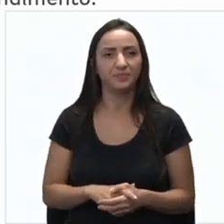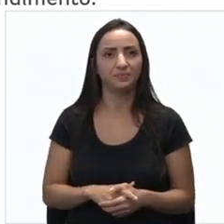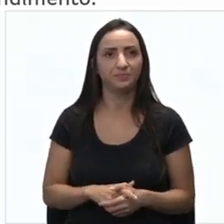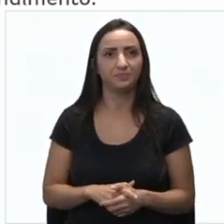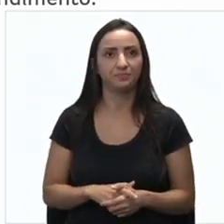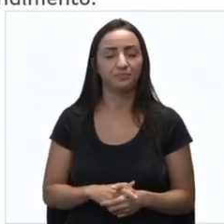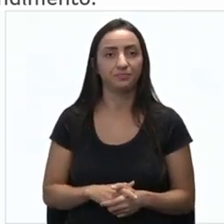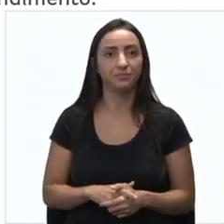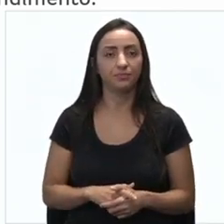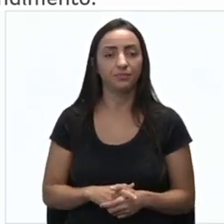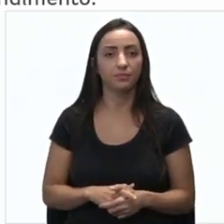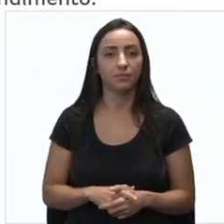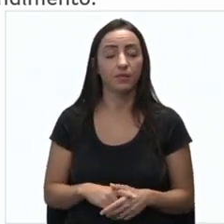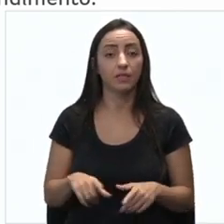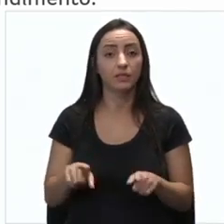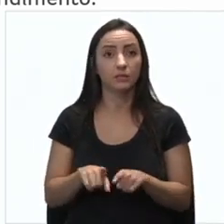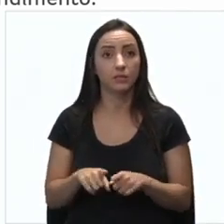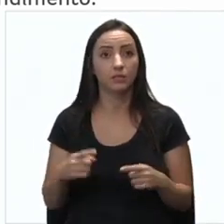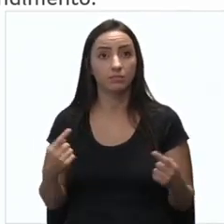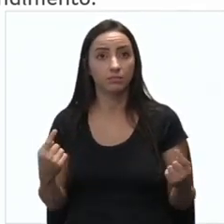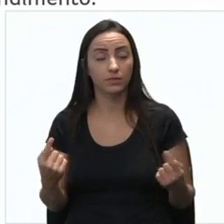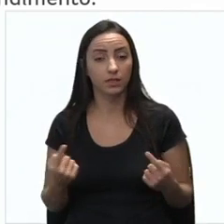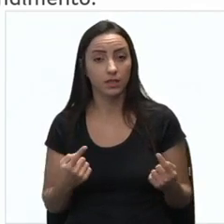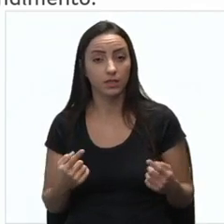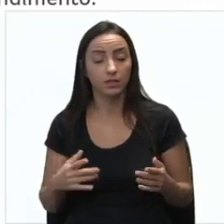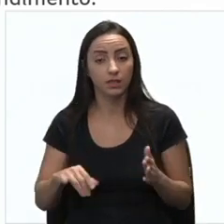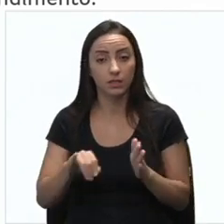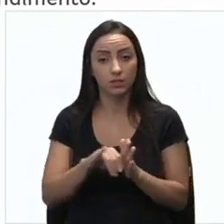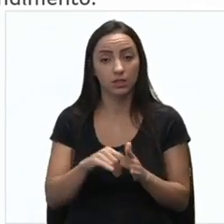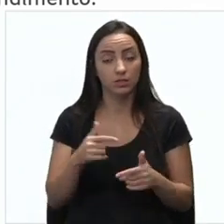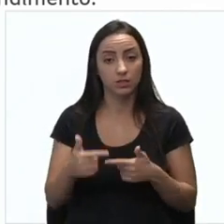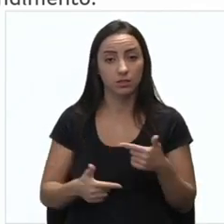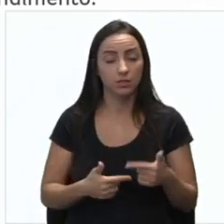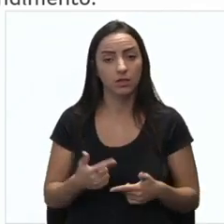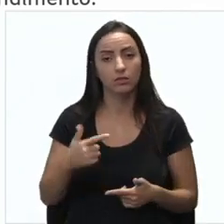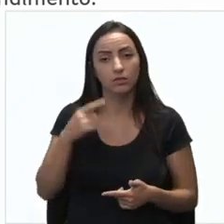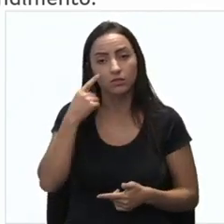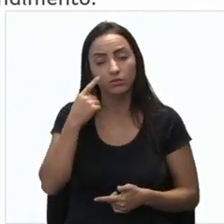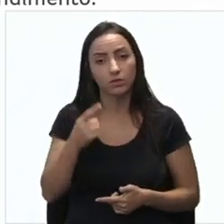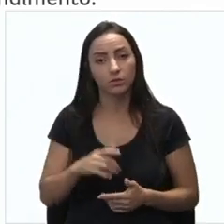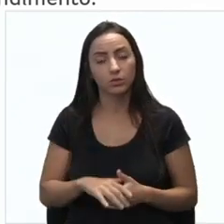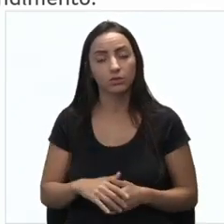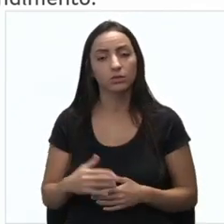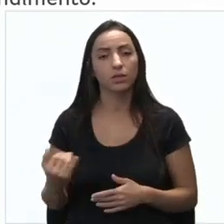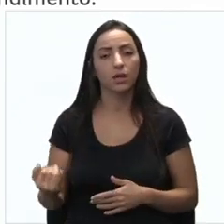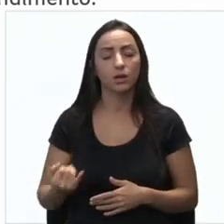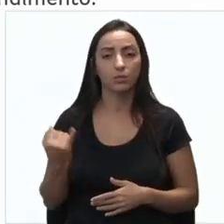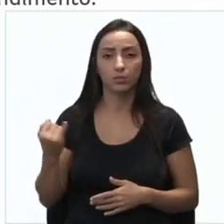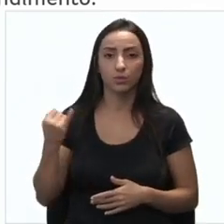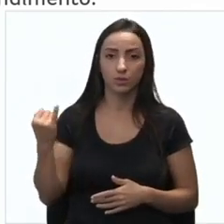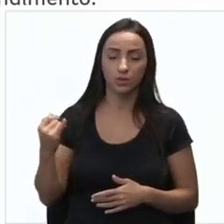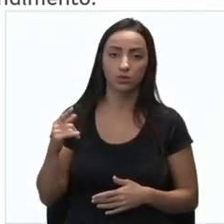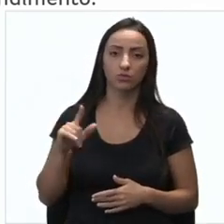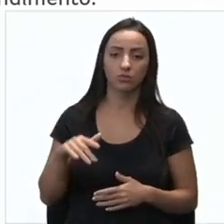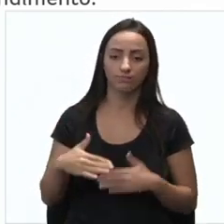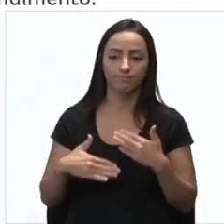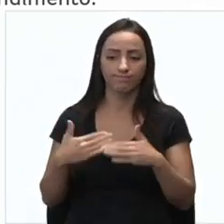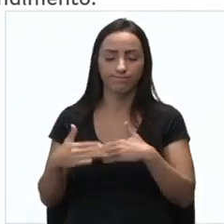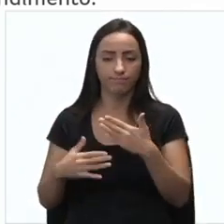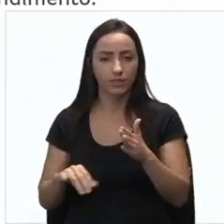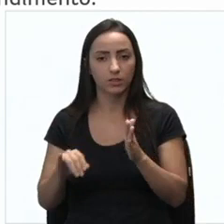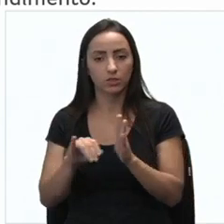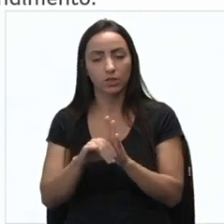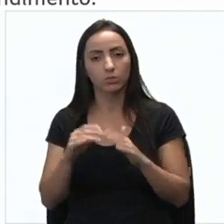adoecimento. Em relação à identidade e trabalho, nós vimos quão importante é a construção da